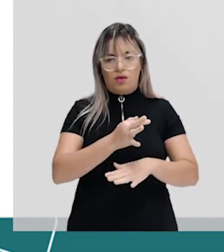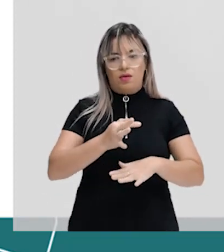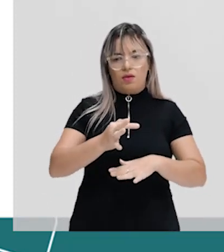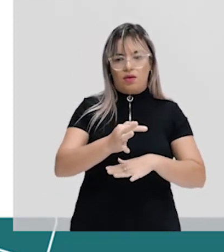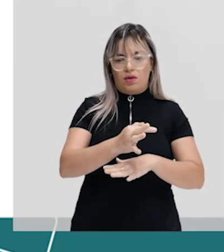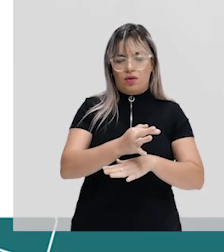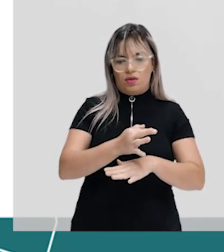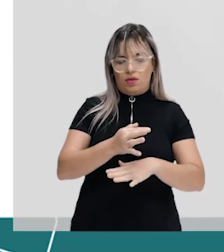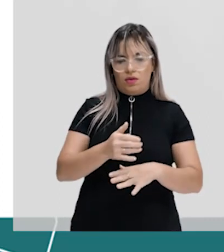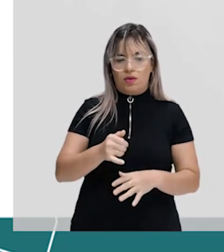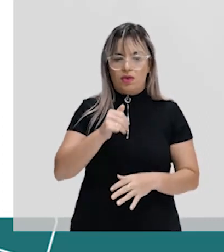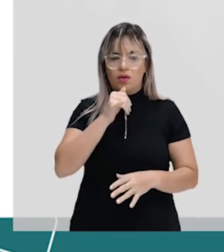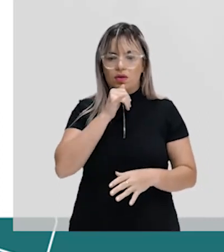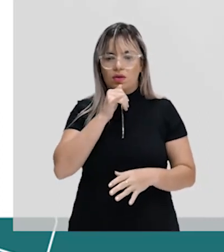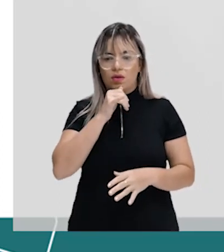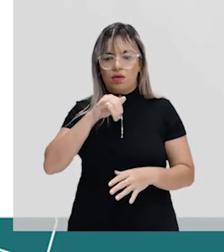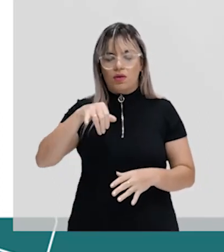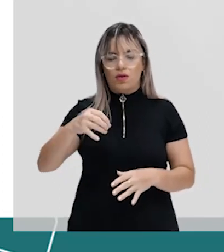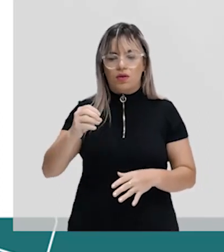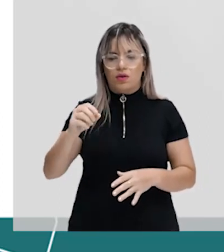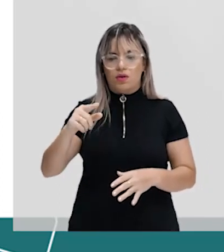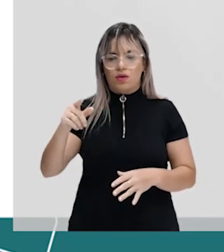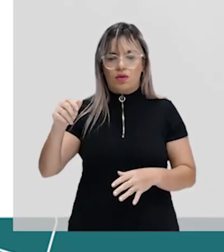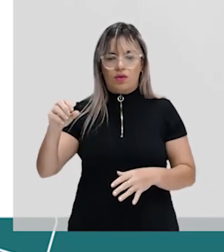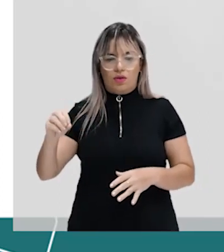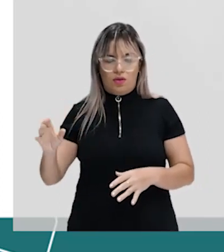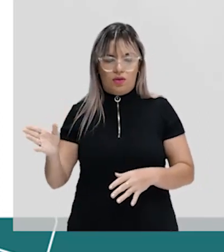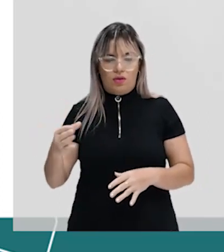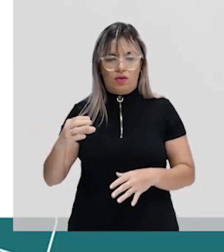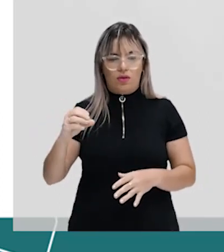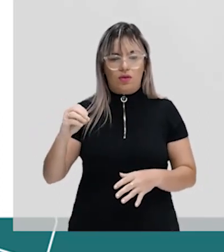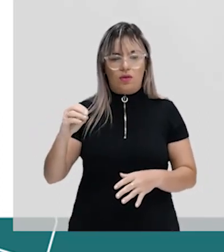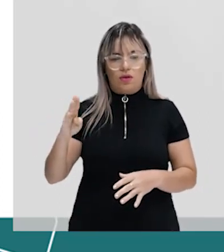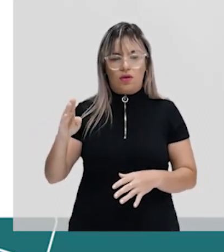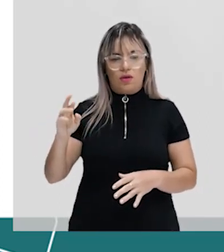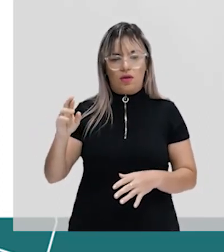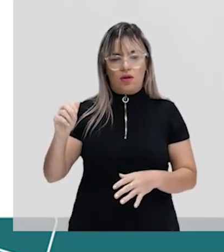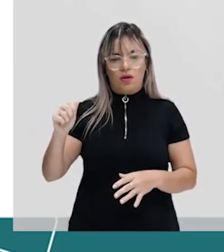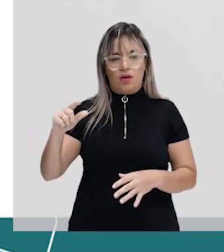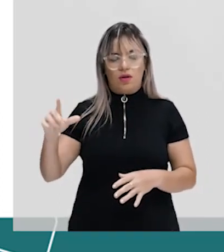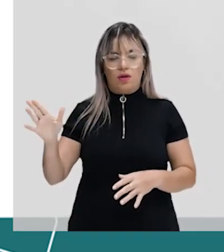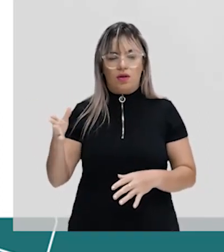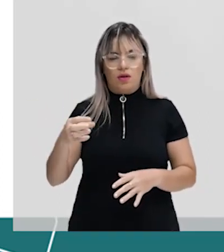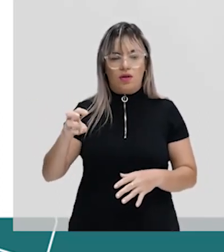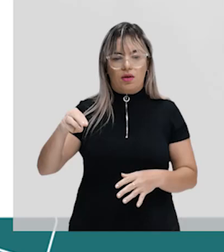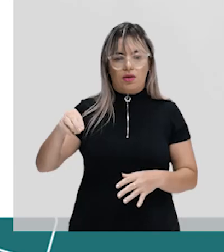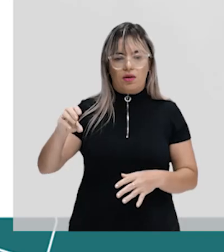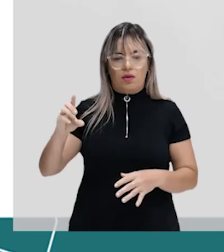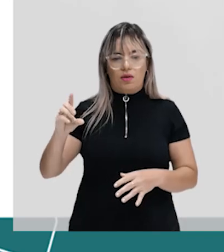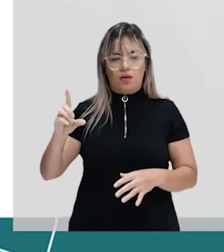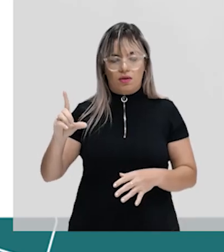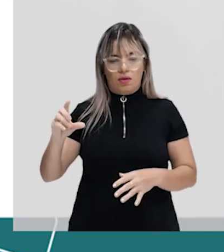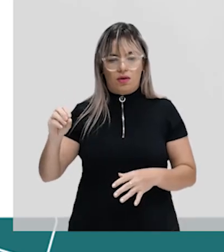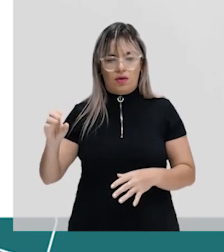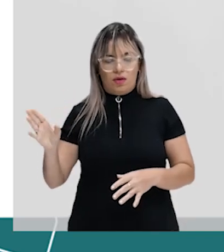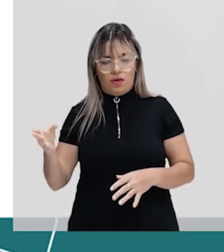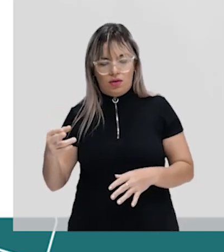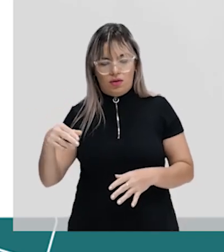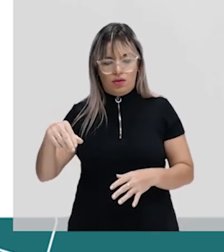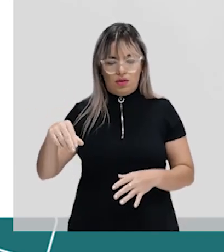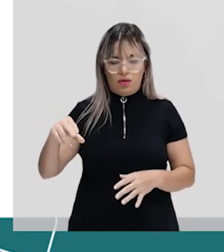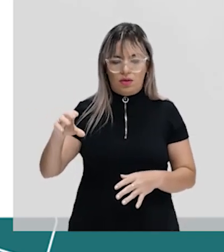disciplinada, como a de João Cabral de Melo Neto. E a poesia social, como a de Ferreira Goulart, o nosso